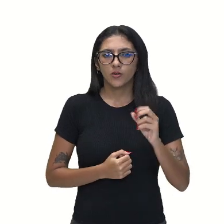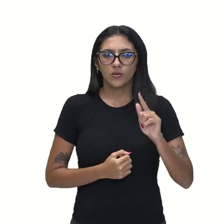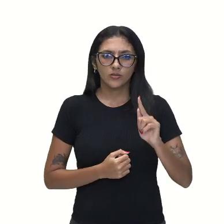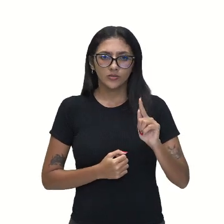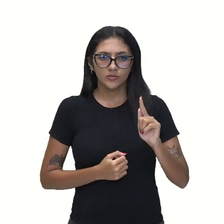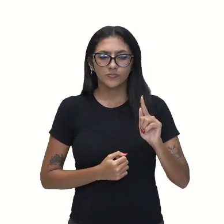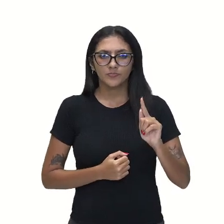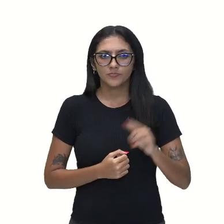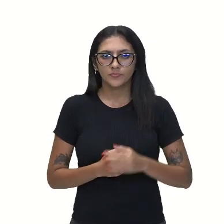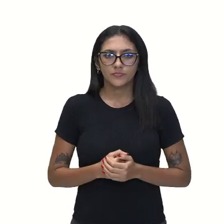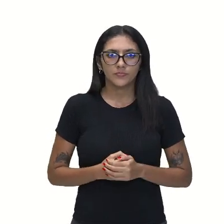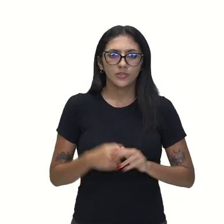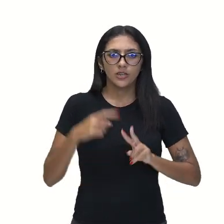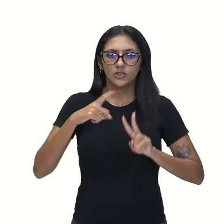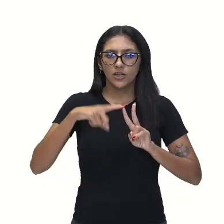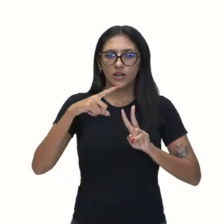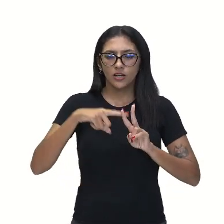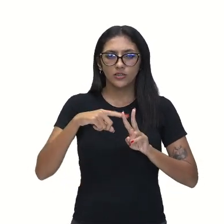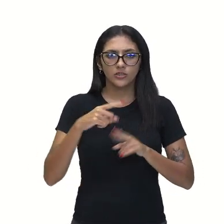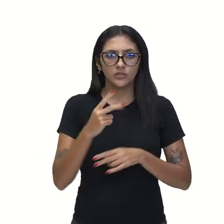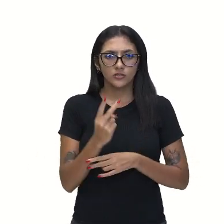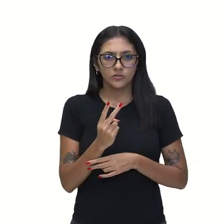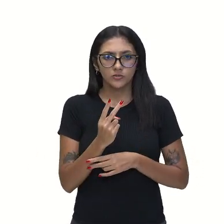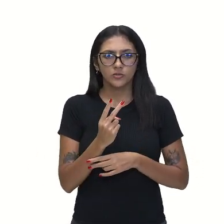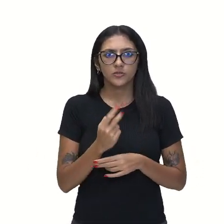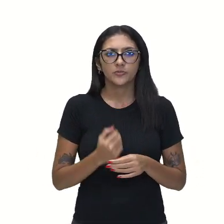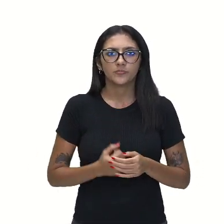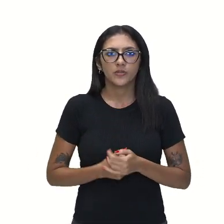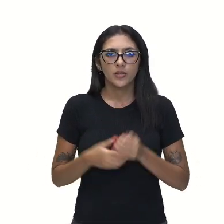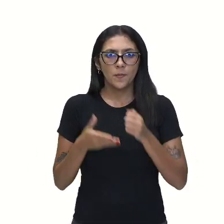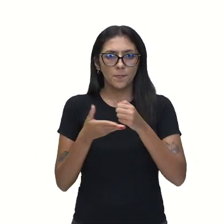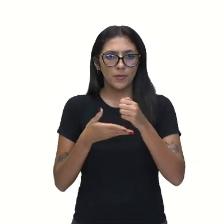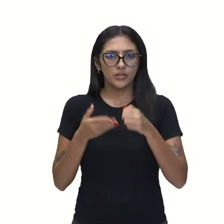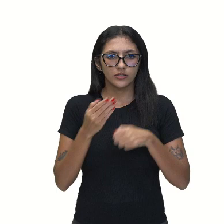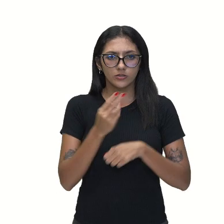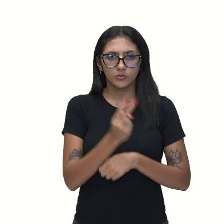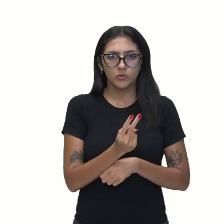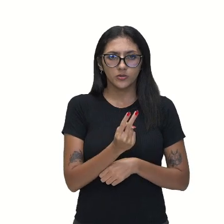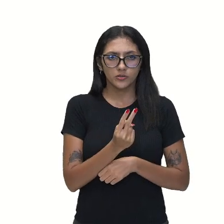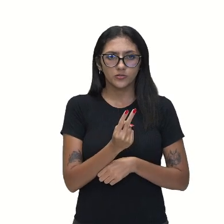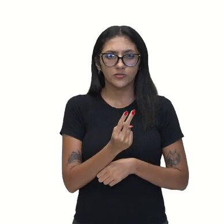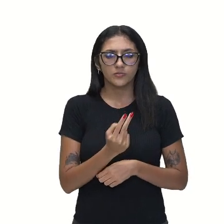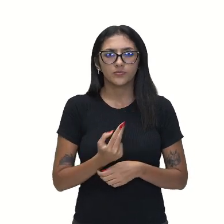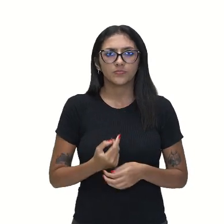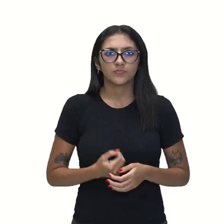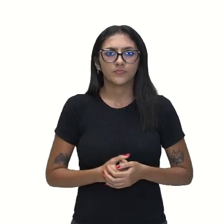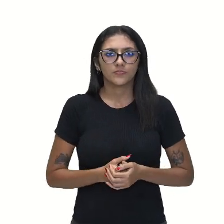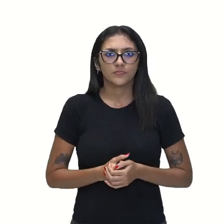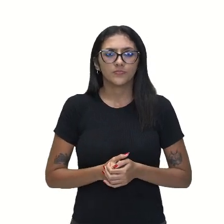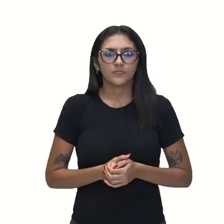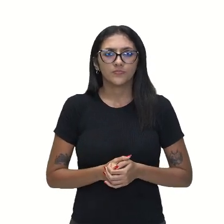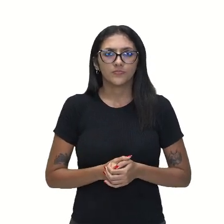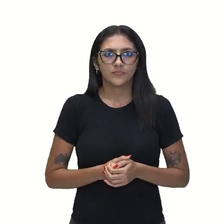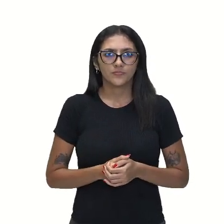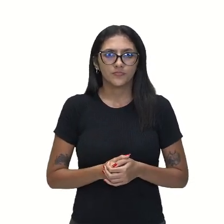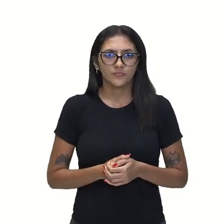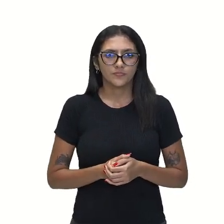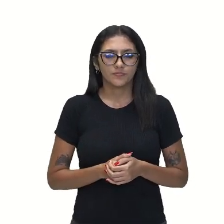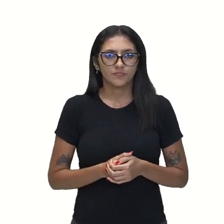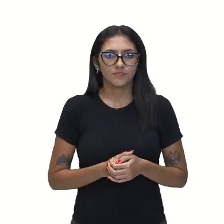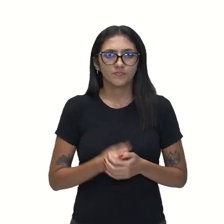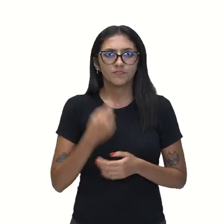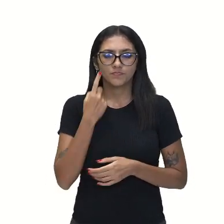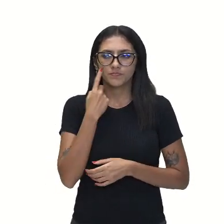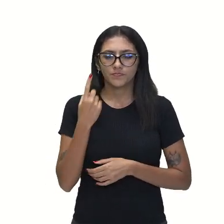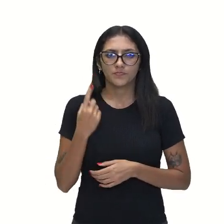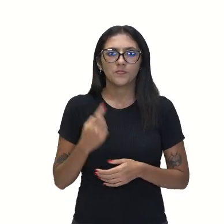De raiz de 2 na base 2, ok? Logaritmo de raiz quadrada de 2